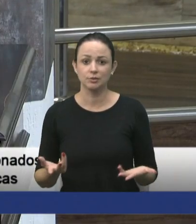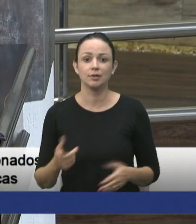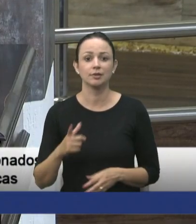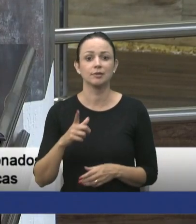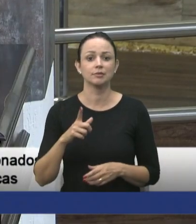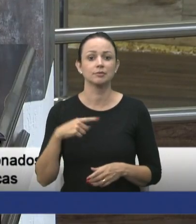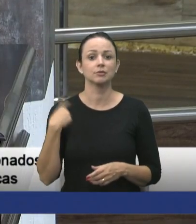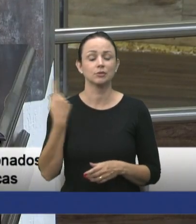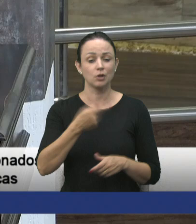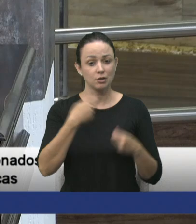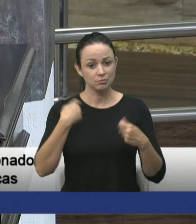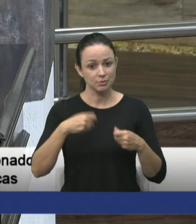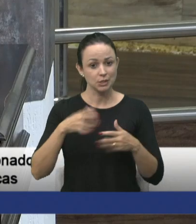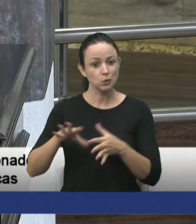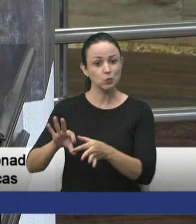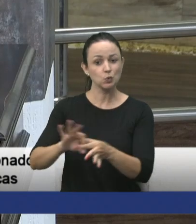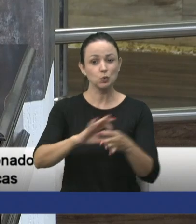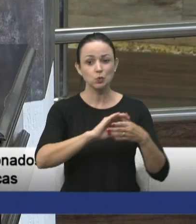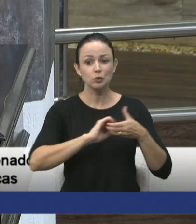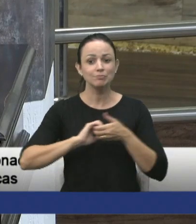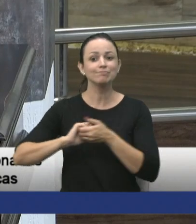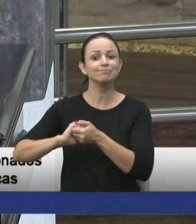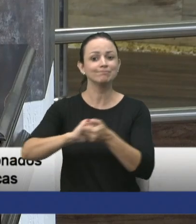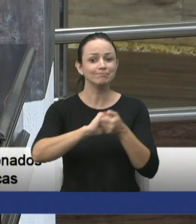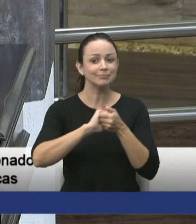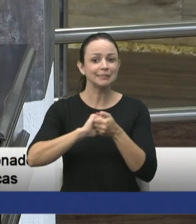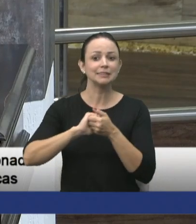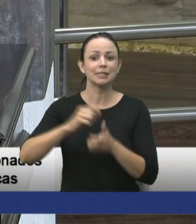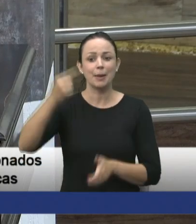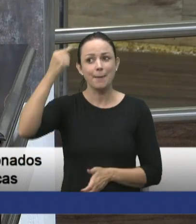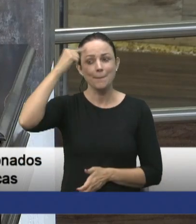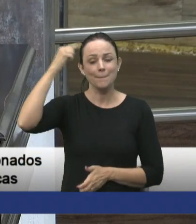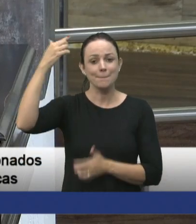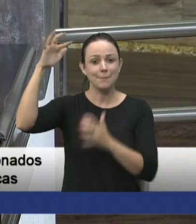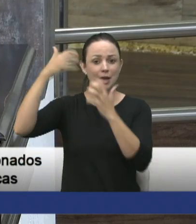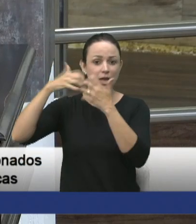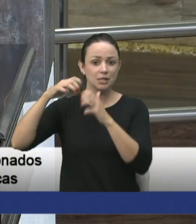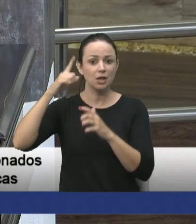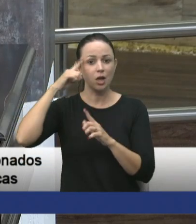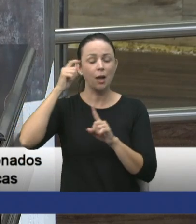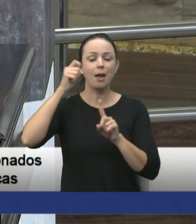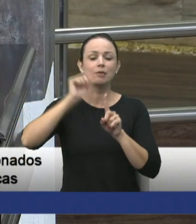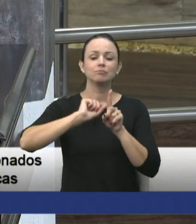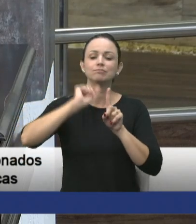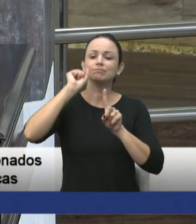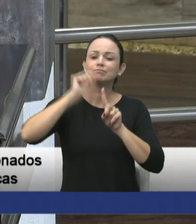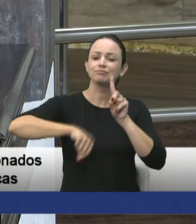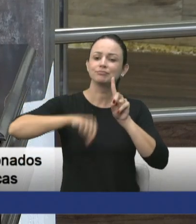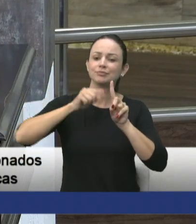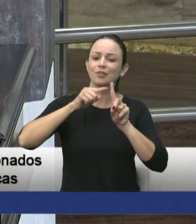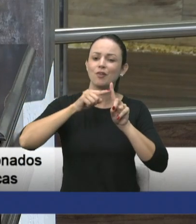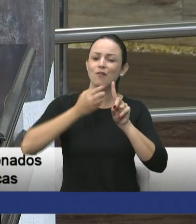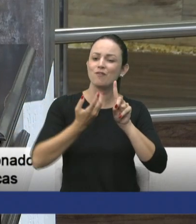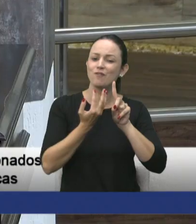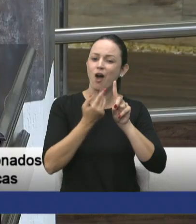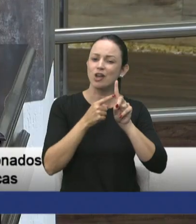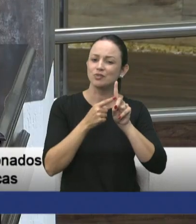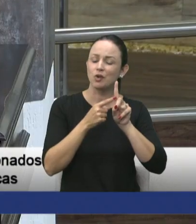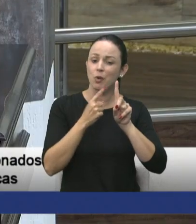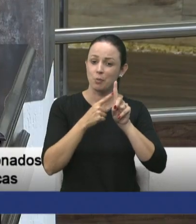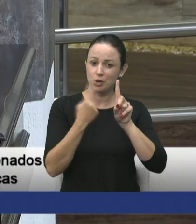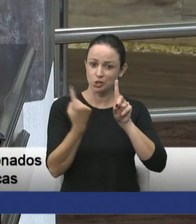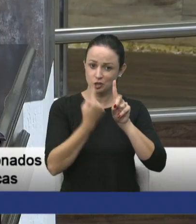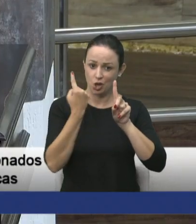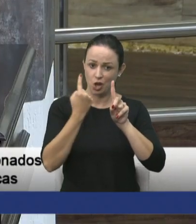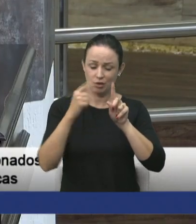nos dar as mãos e pensar como a teoria do palito de fósforo. Porque um palito de fósforo sozinho,